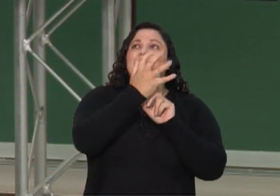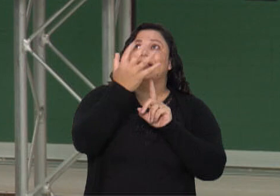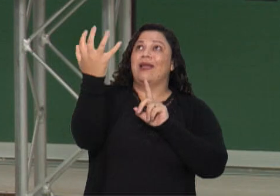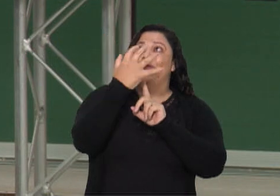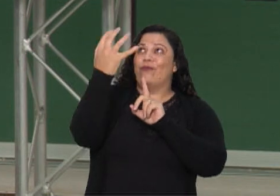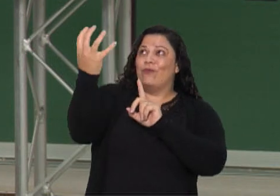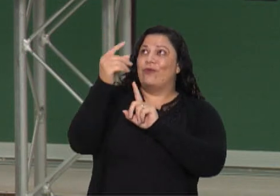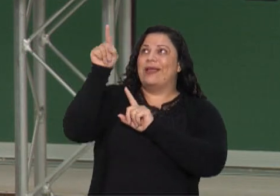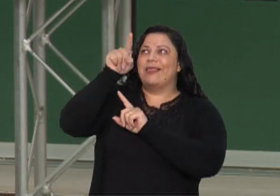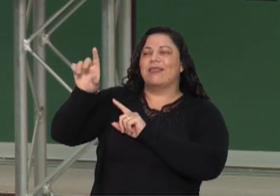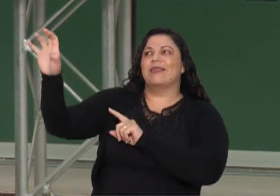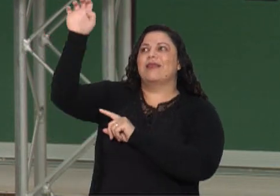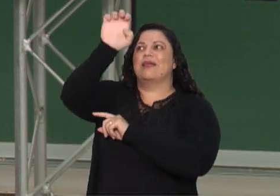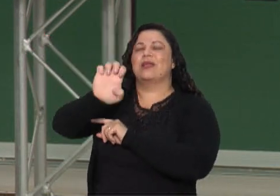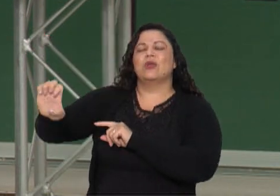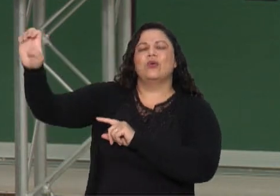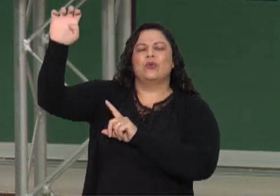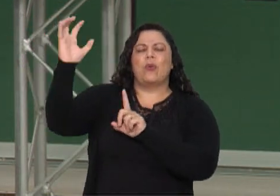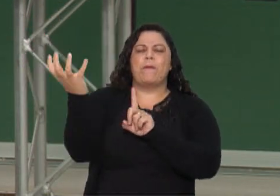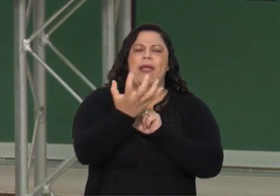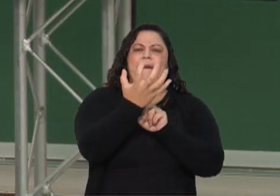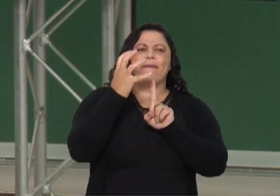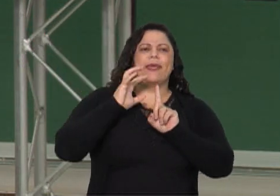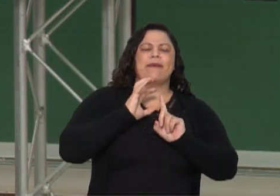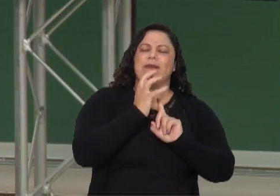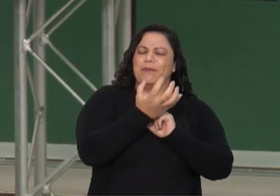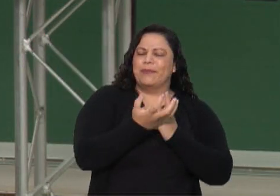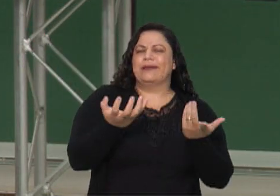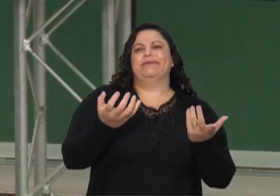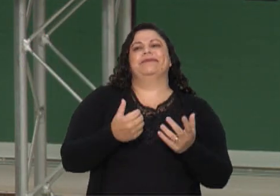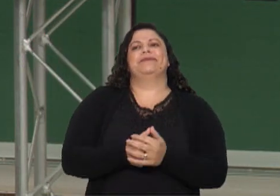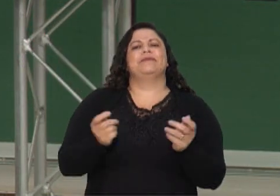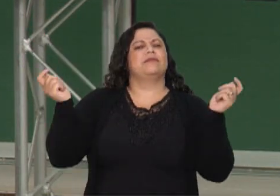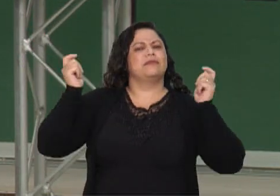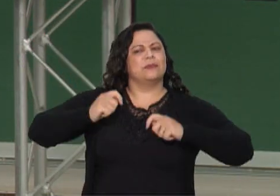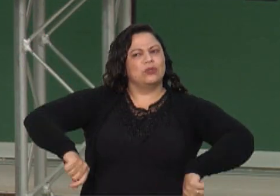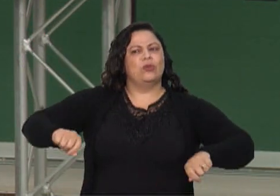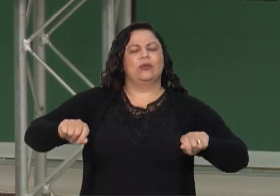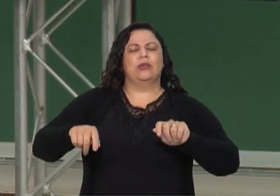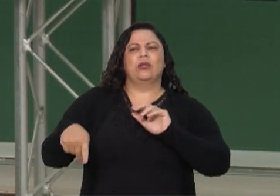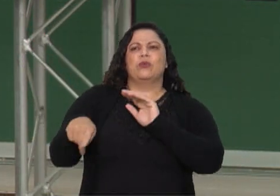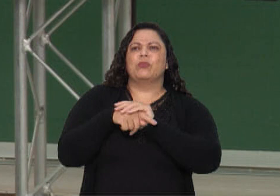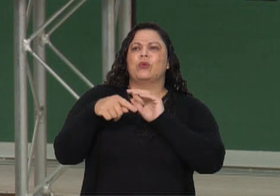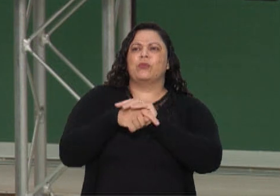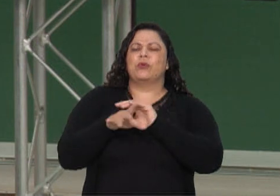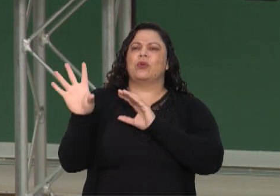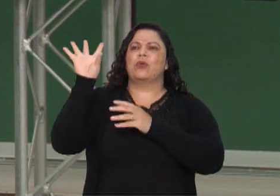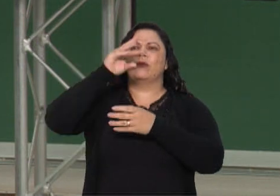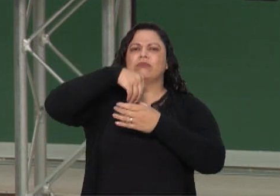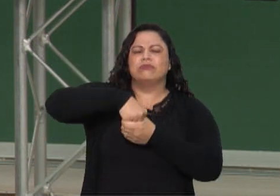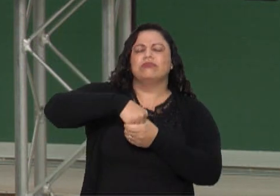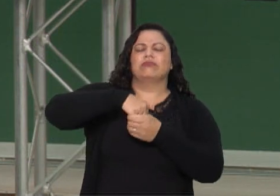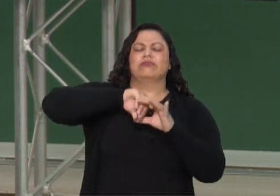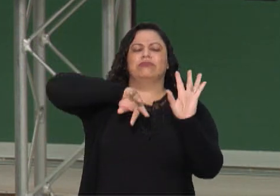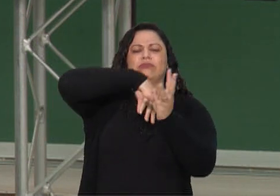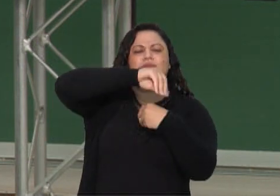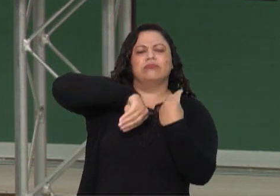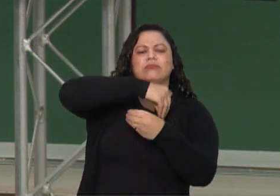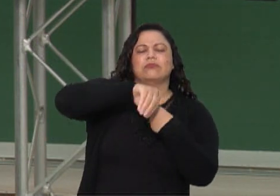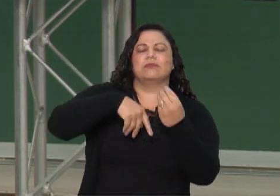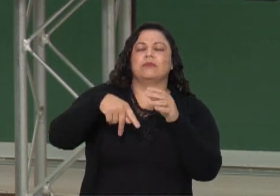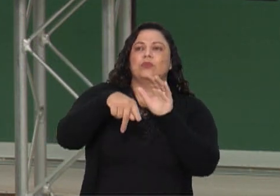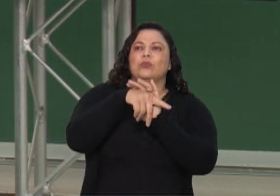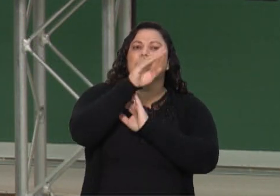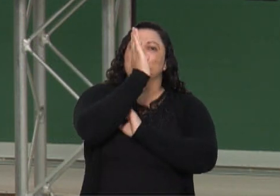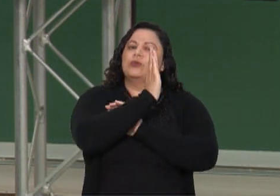vindo lá do estrangeiro e tornaram uma obra verdadeiramente brasileira com elementos, com